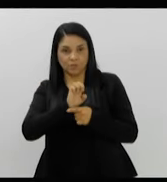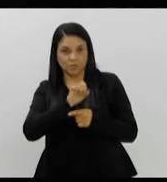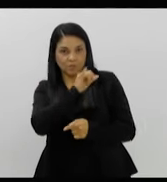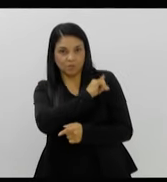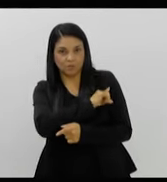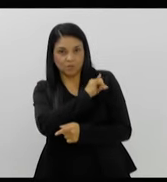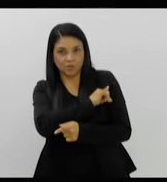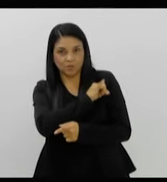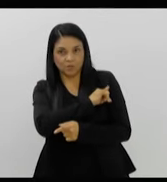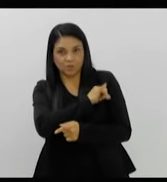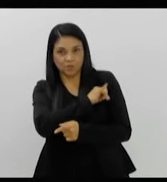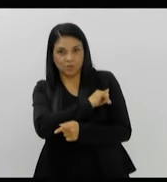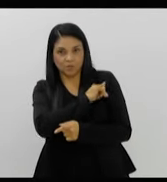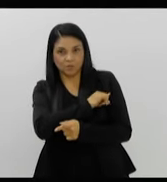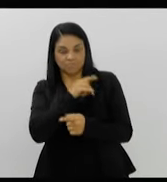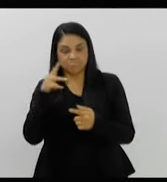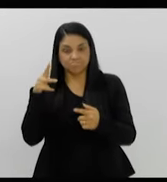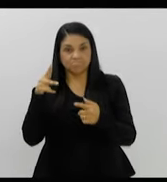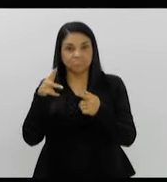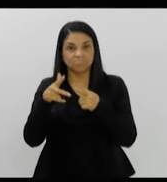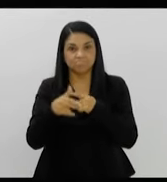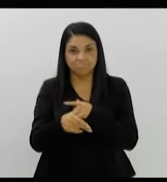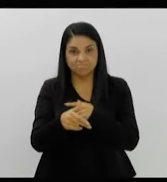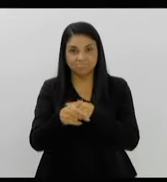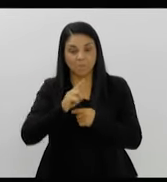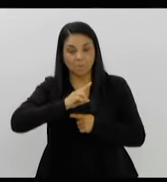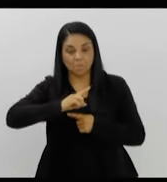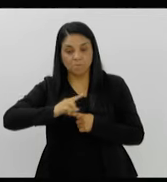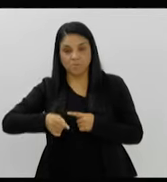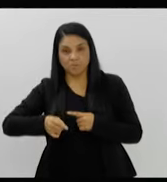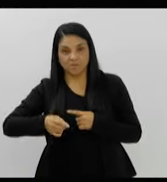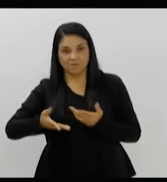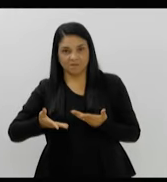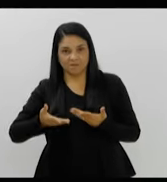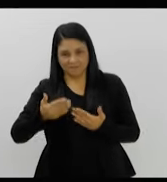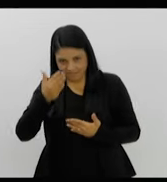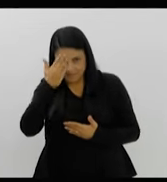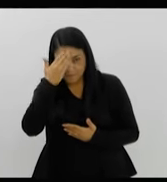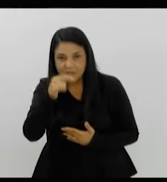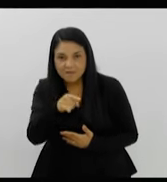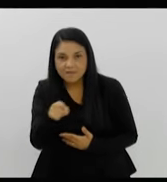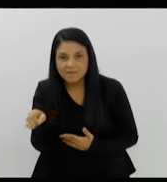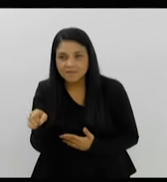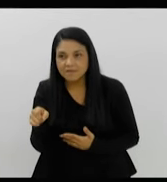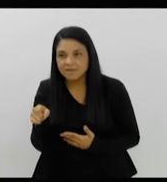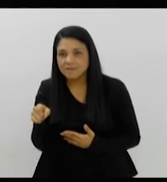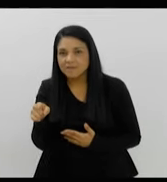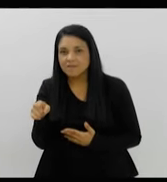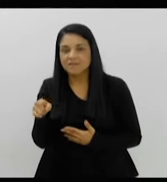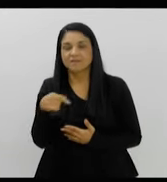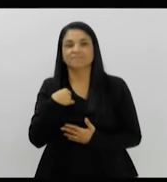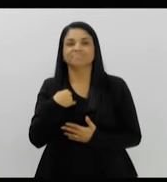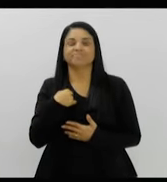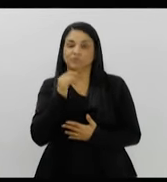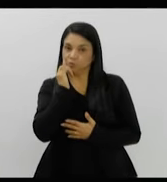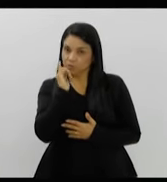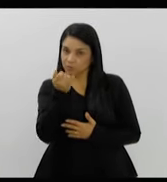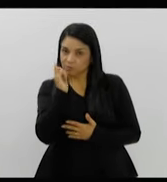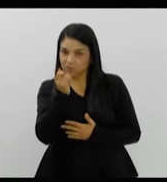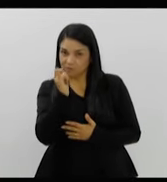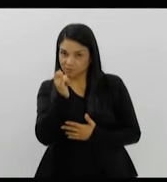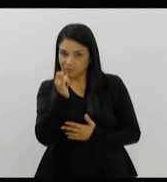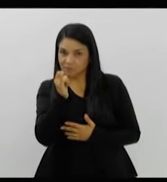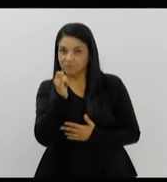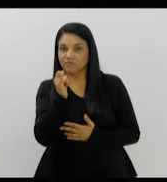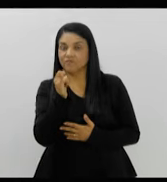fossem interrompidas proibidas vocês sabiam disso pois bem estou contando vai